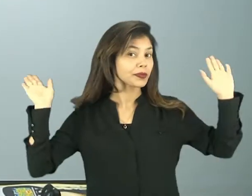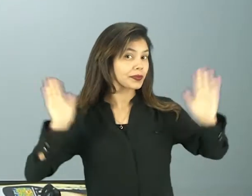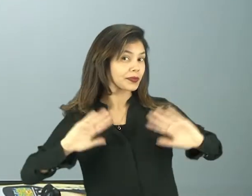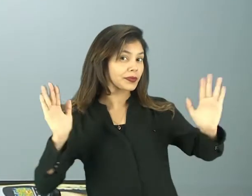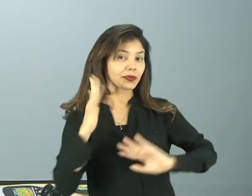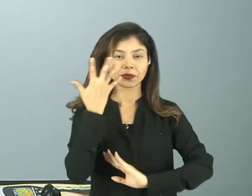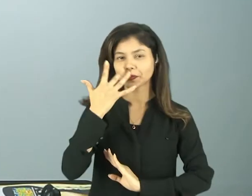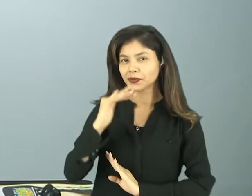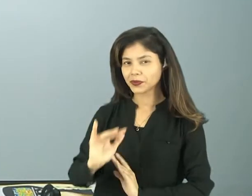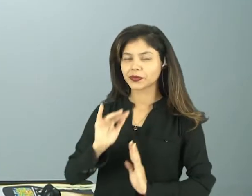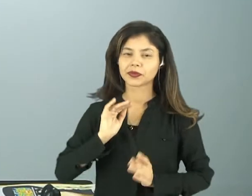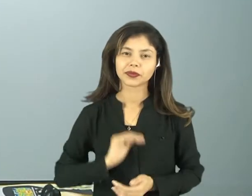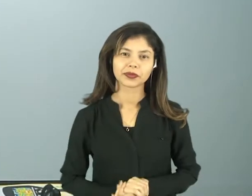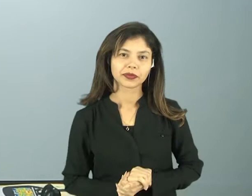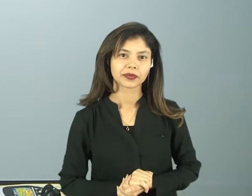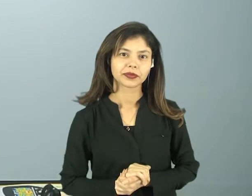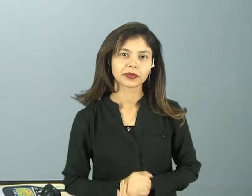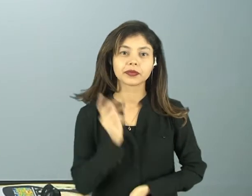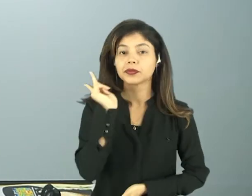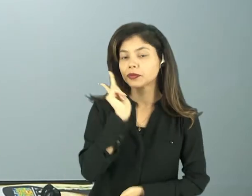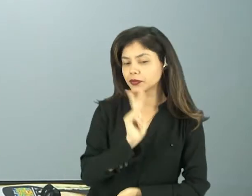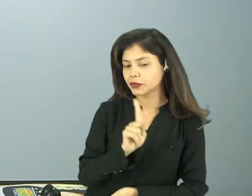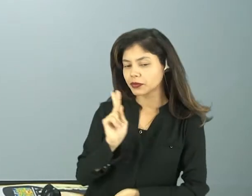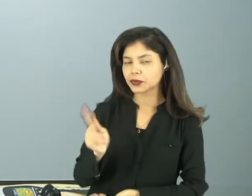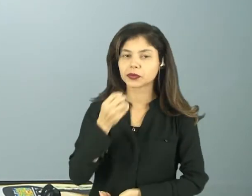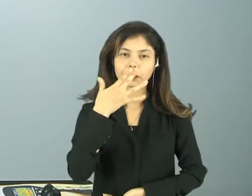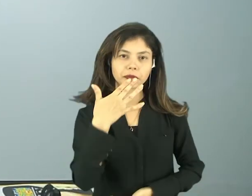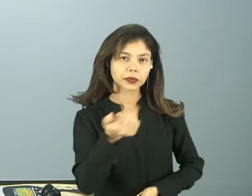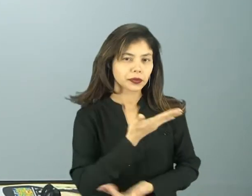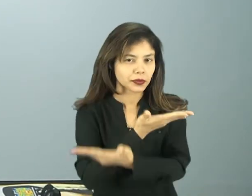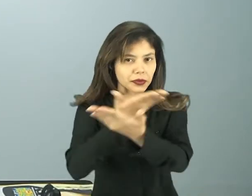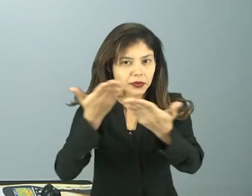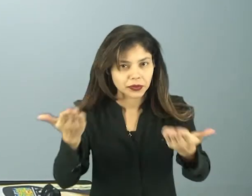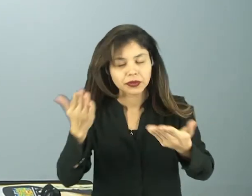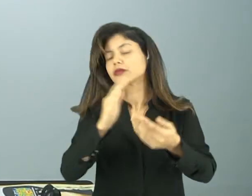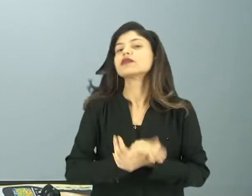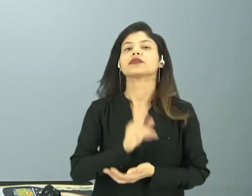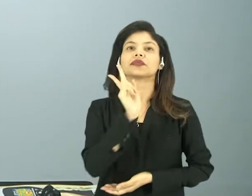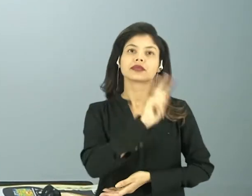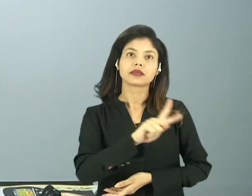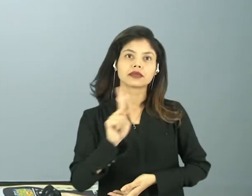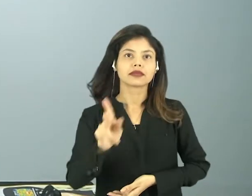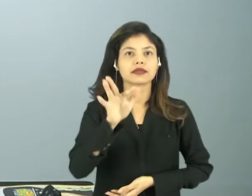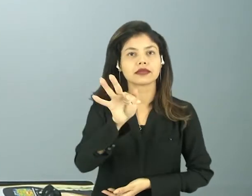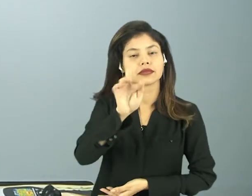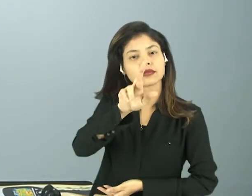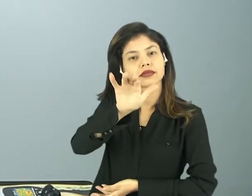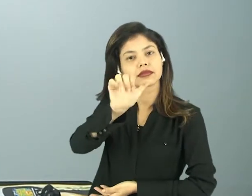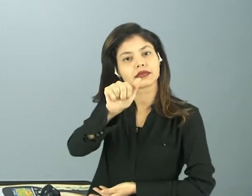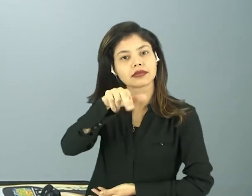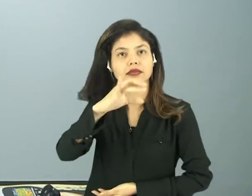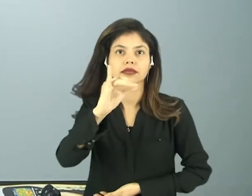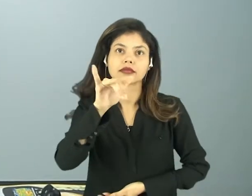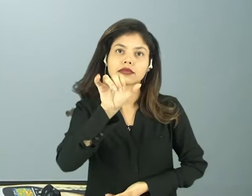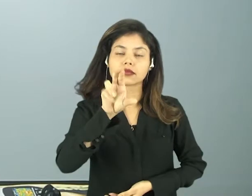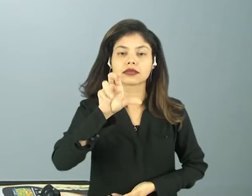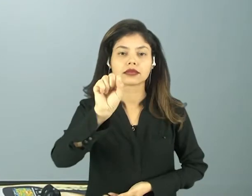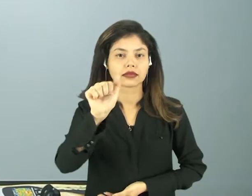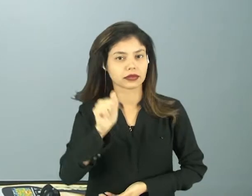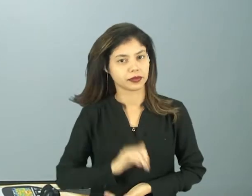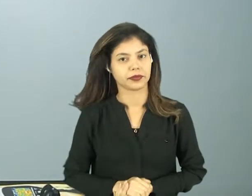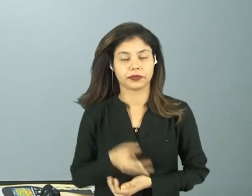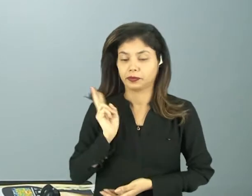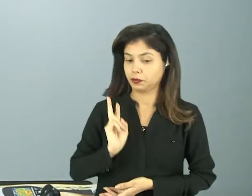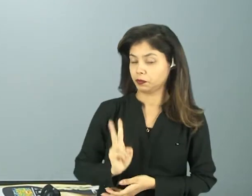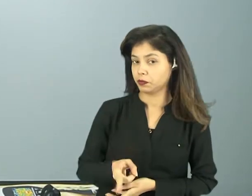Olá, crianças, queridos professores, tudo bem com vocês? Sou a professora Francisca e vamos dar